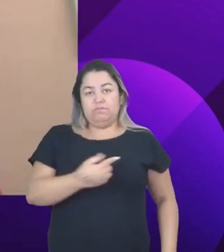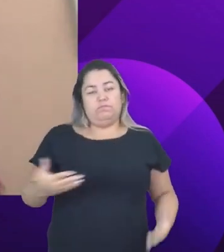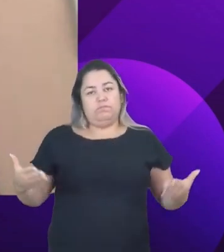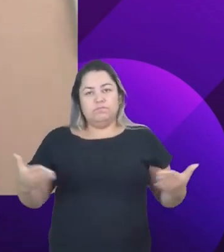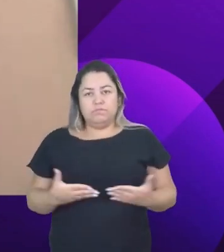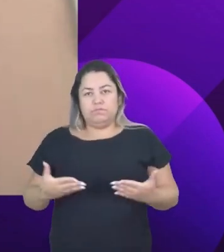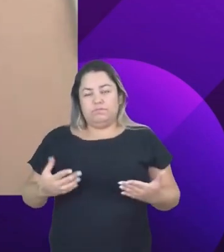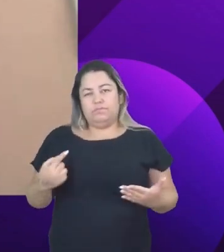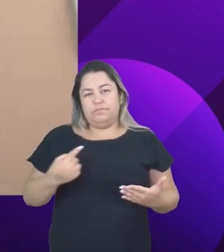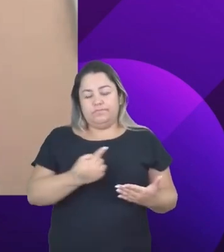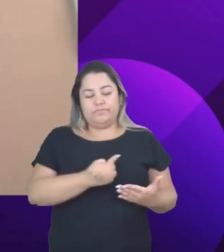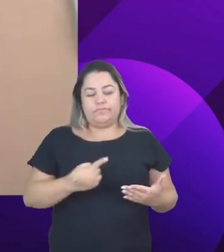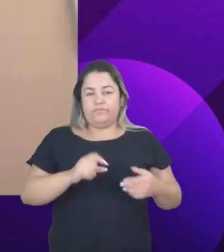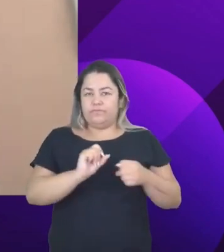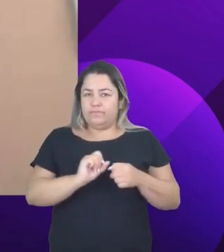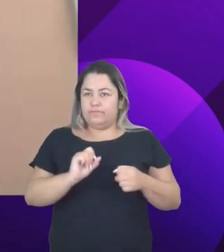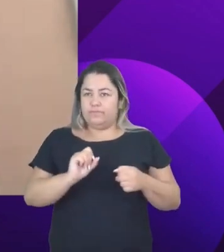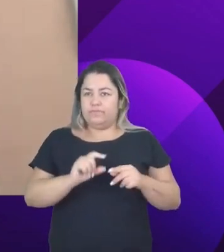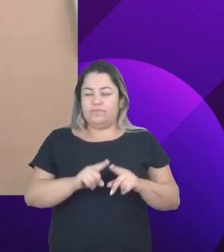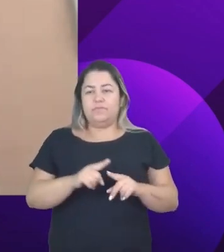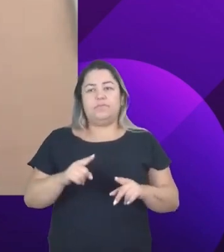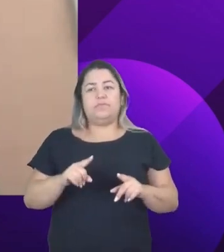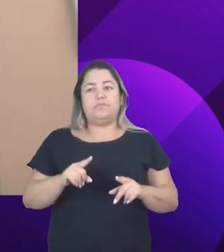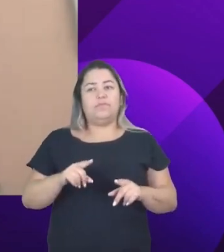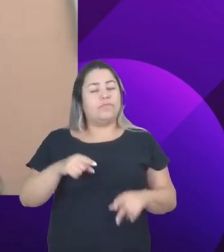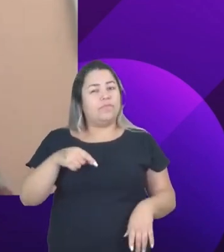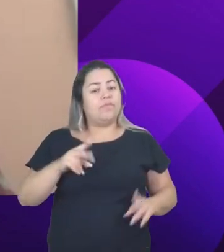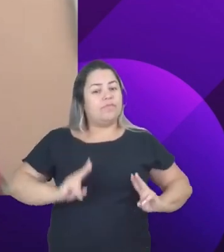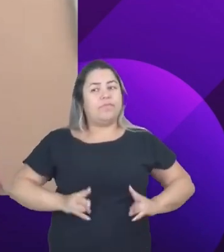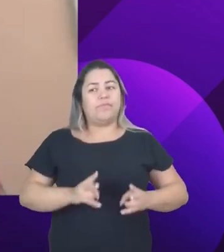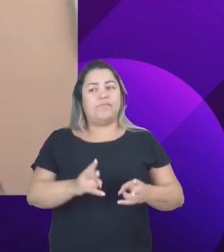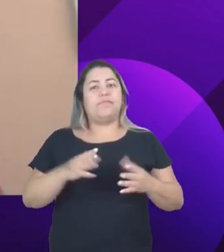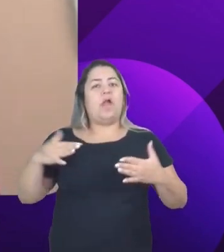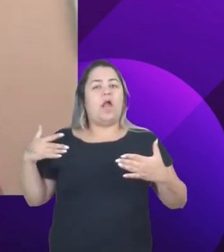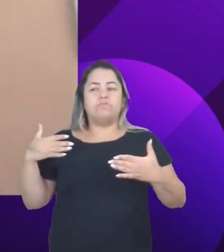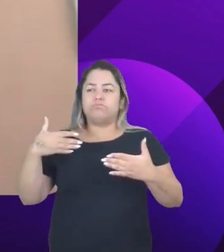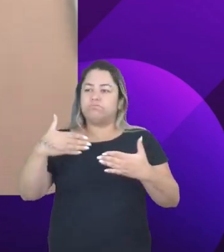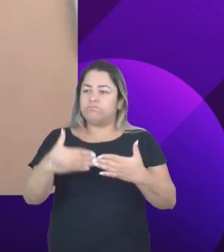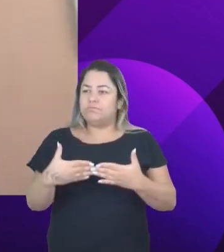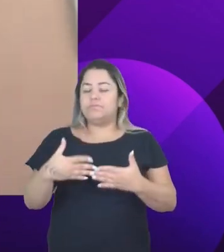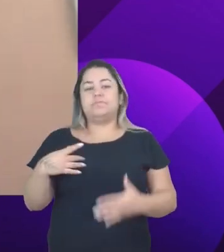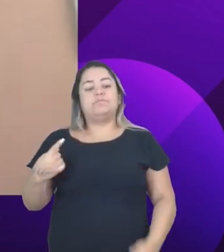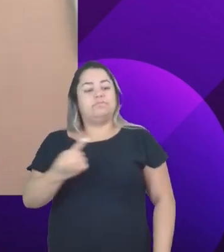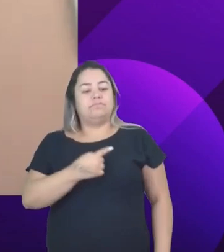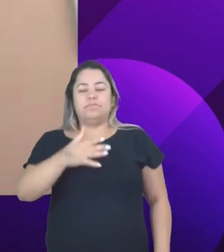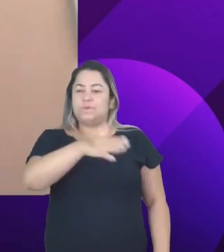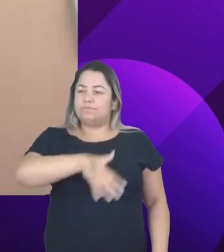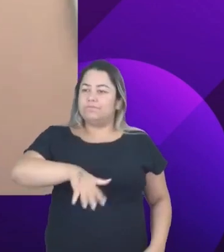momento que nós estamos, a gente vai seguir avante. Nós,